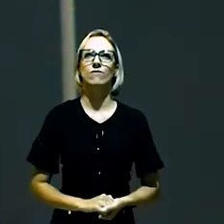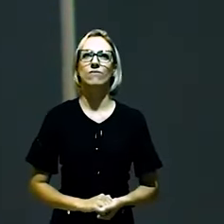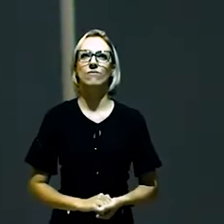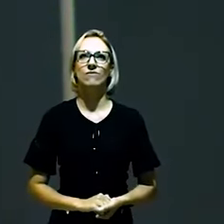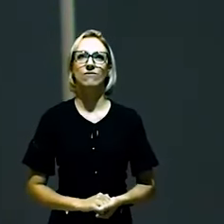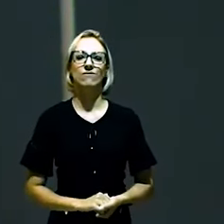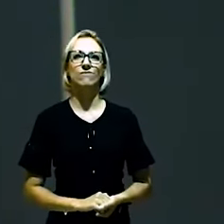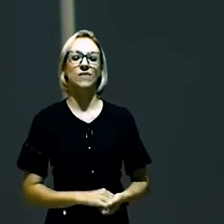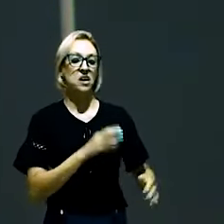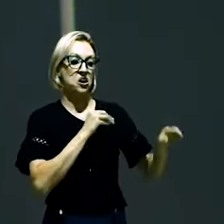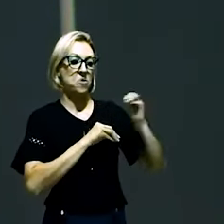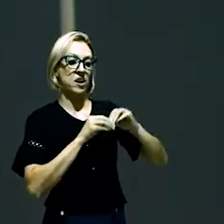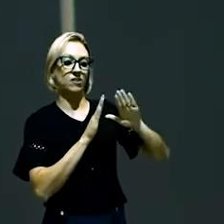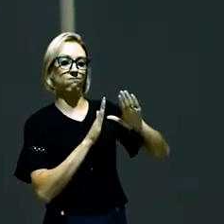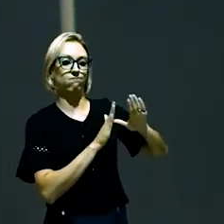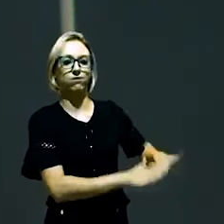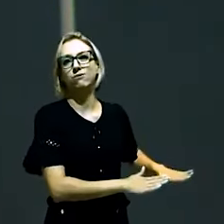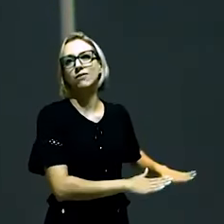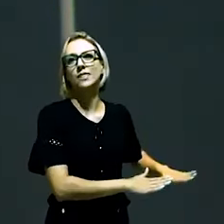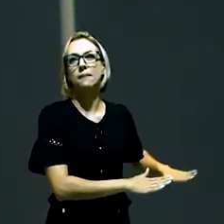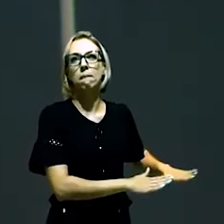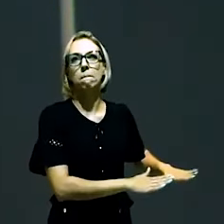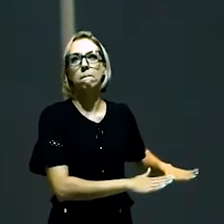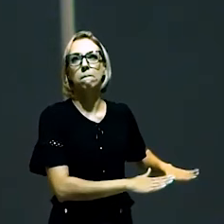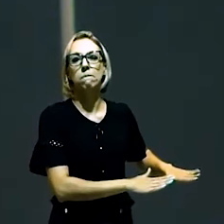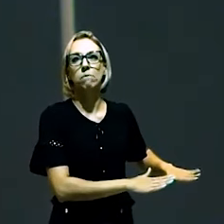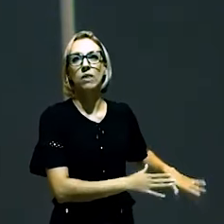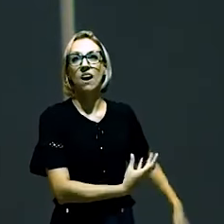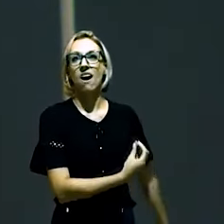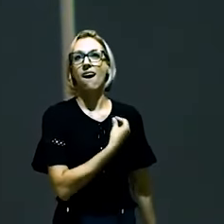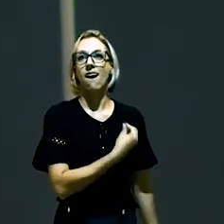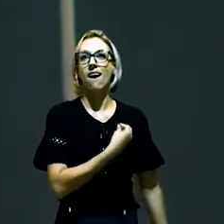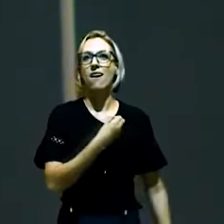força. Aí hoje decidiu me servir de verdade.